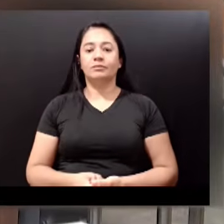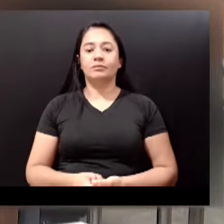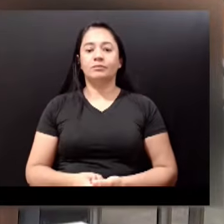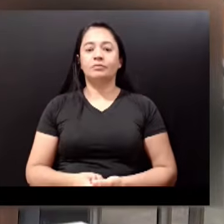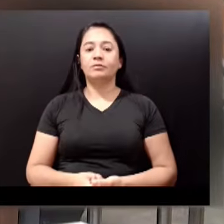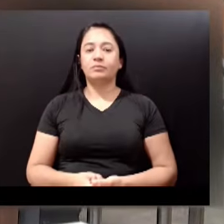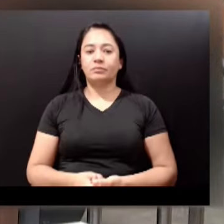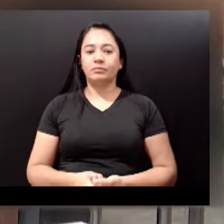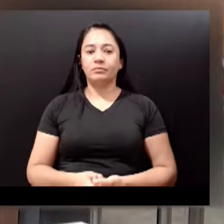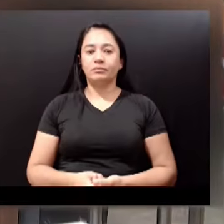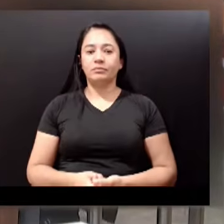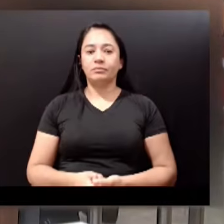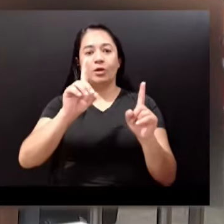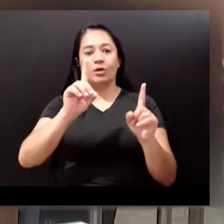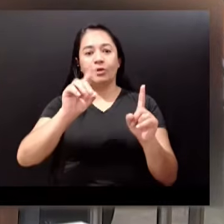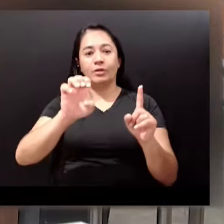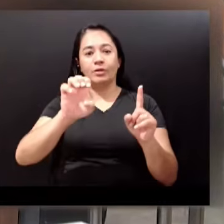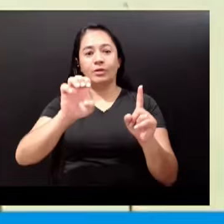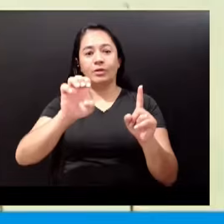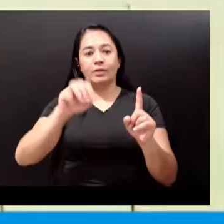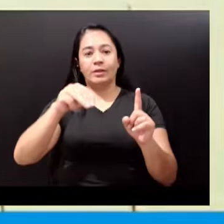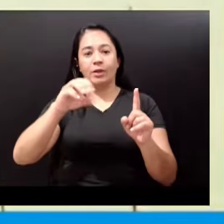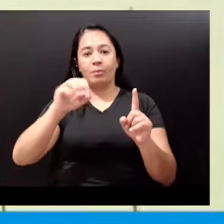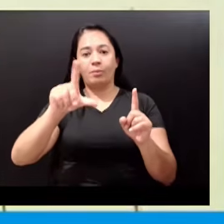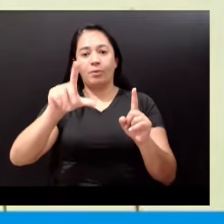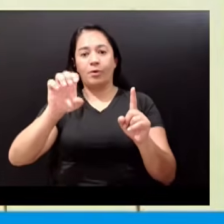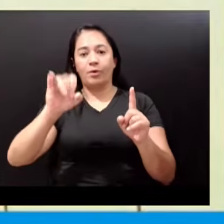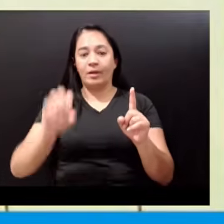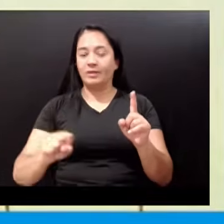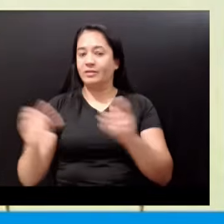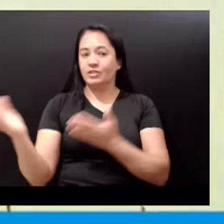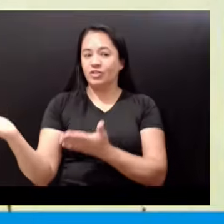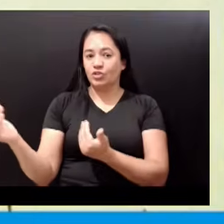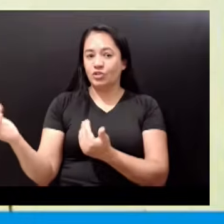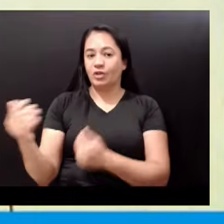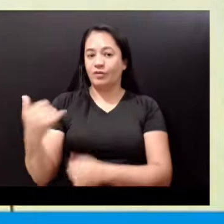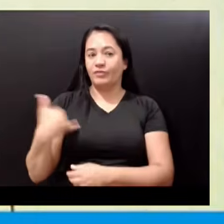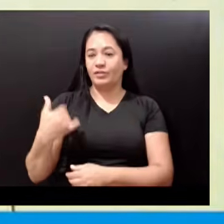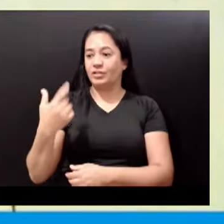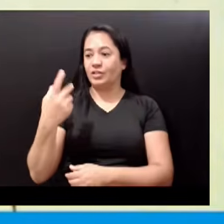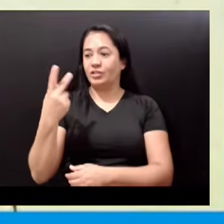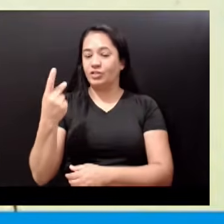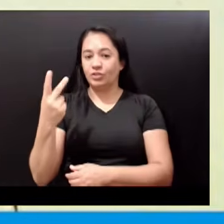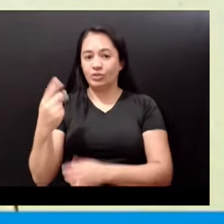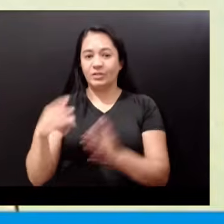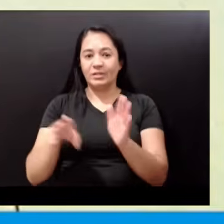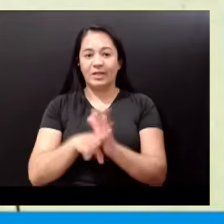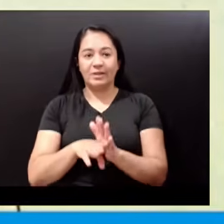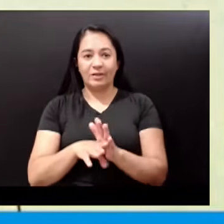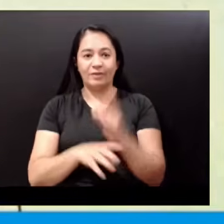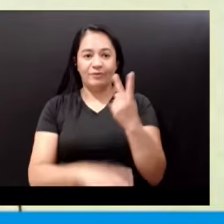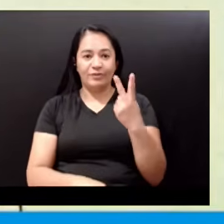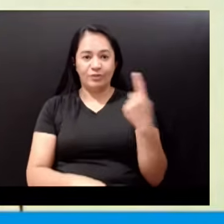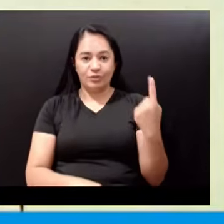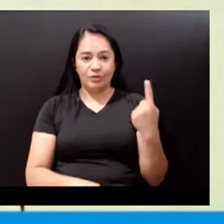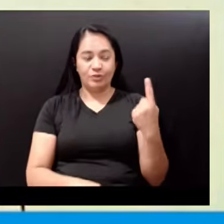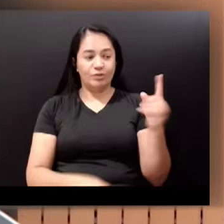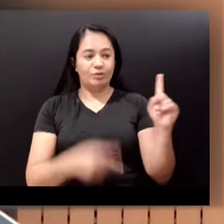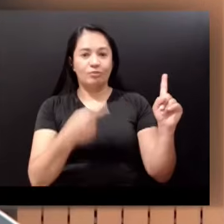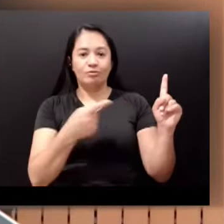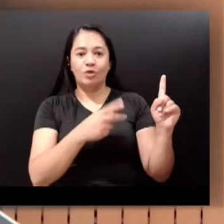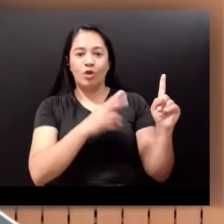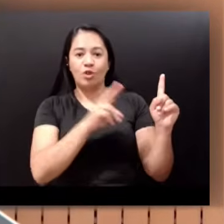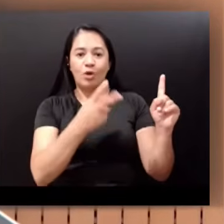Demolés, jovens de 12 a 21 anos que carregam o sobrenome de Jacques Demolay, o último grão-mestre da Ordem dos